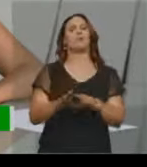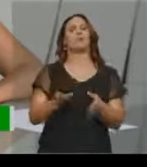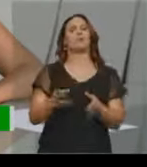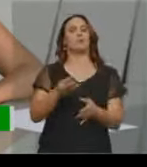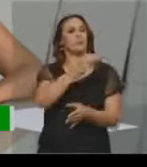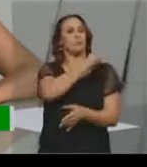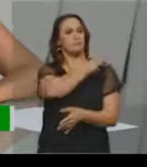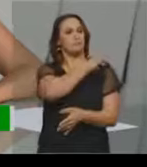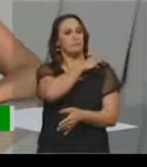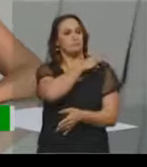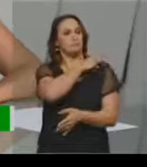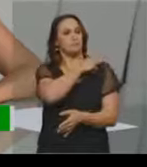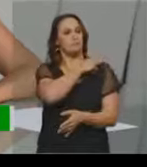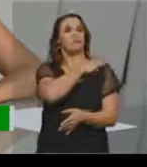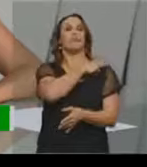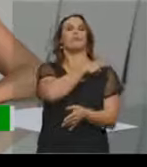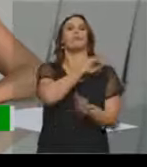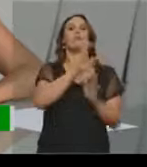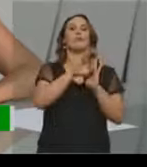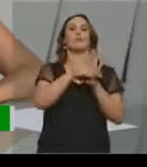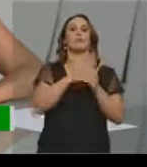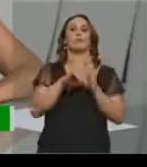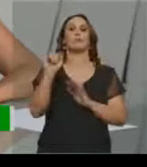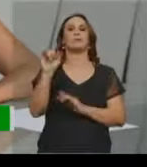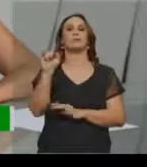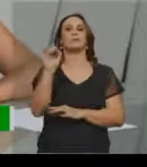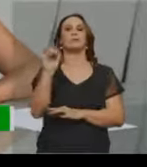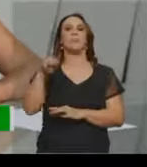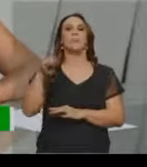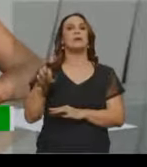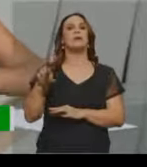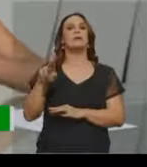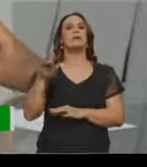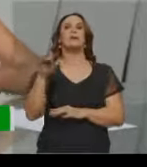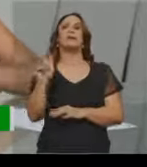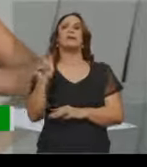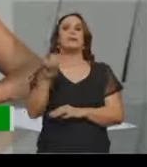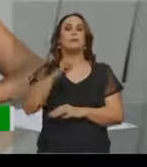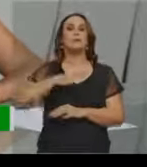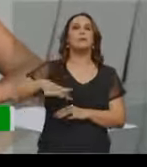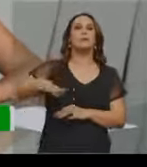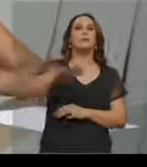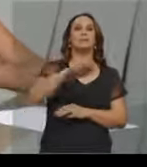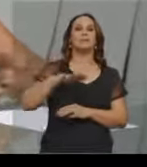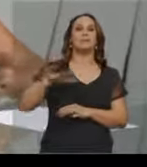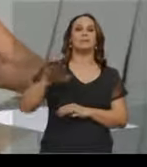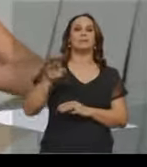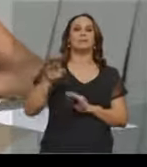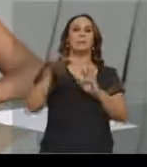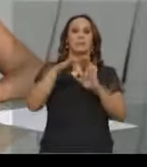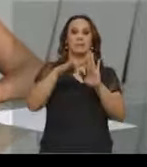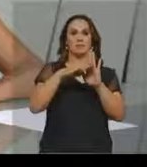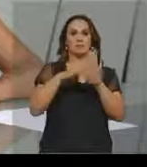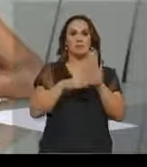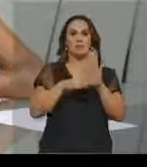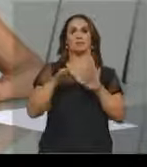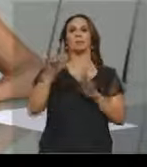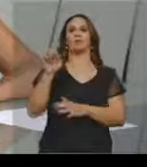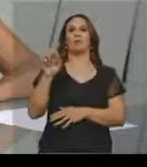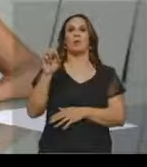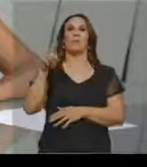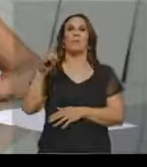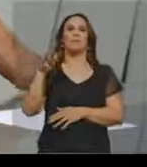aos conceitos de isomeria, falando sobre isomeria espacial, né, que ela tem as suas classificações como geométrica e óptica,